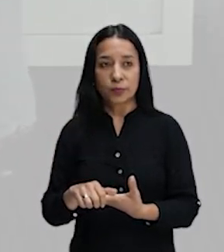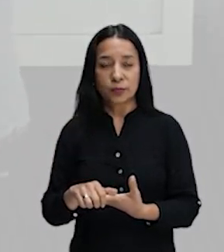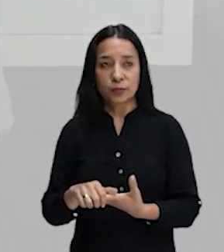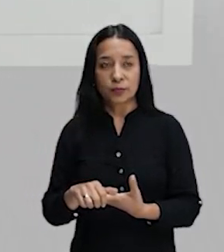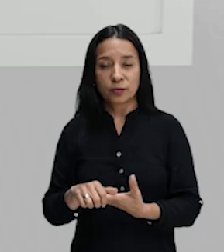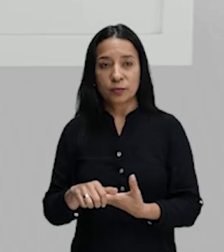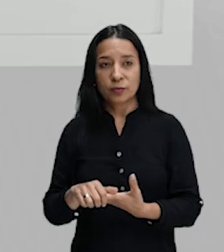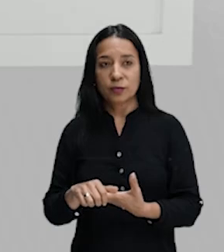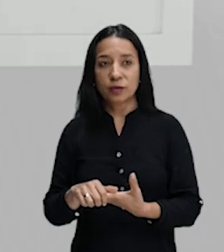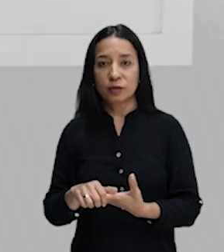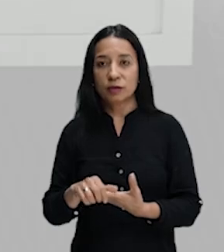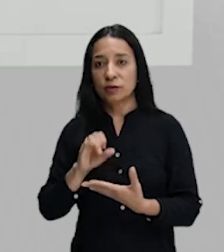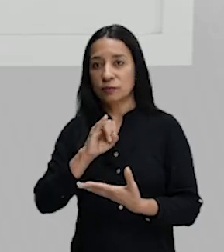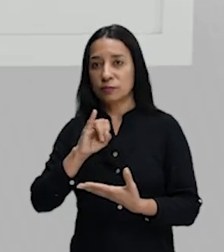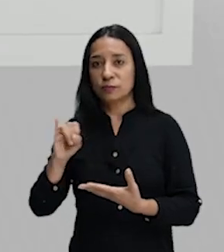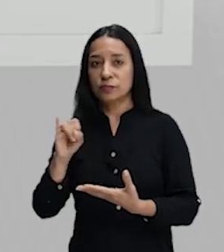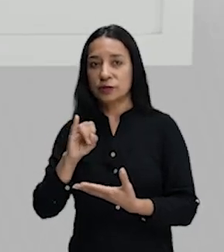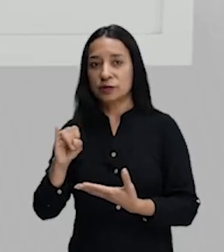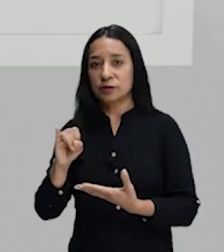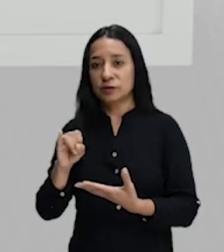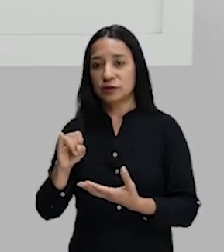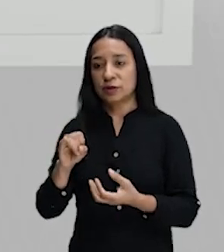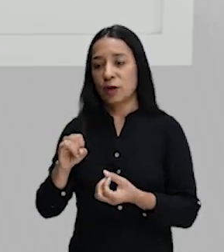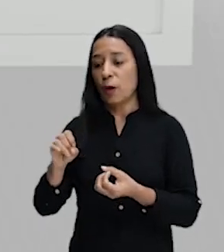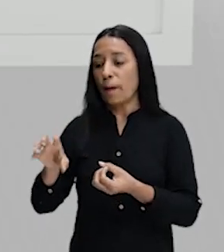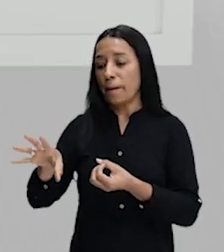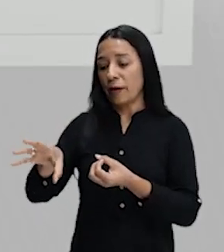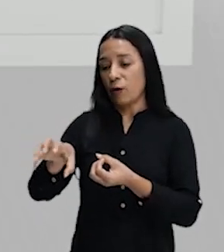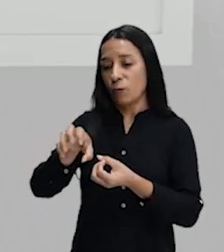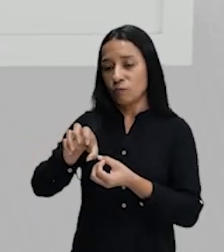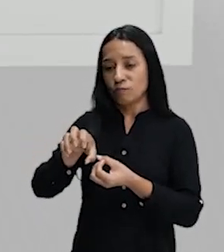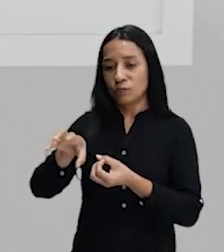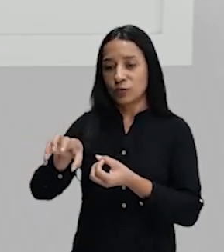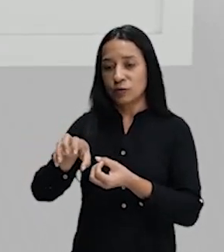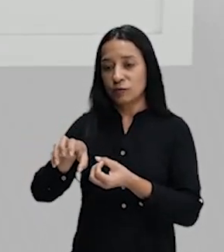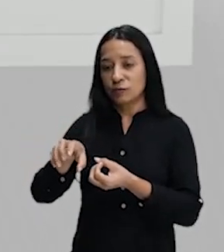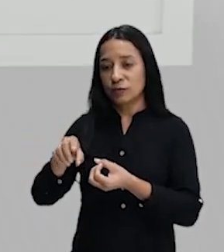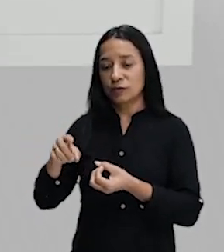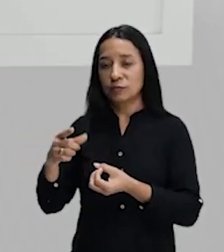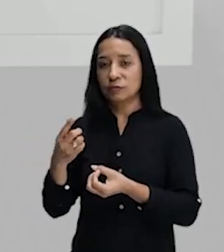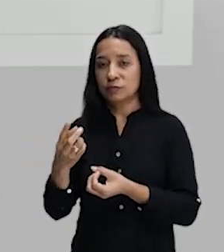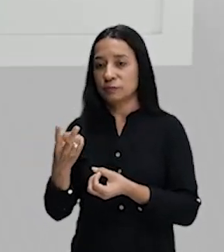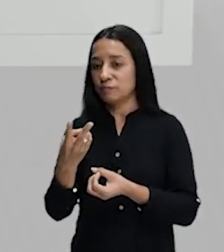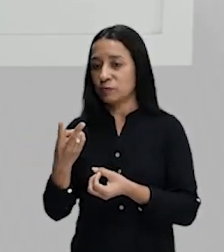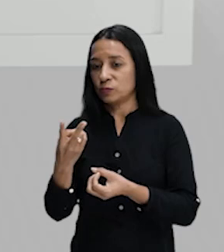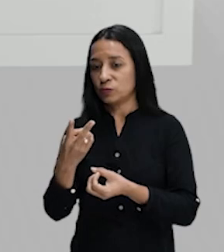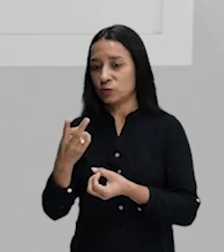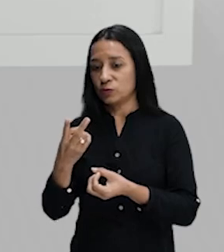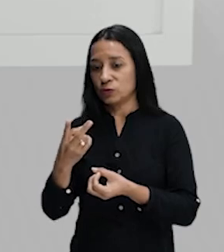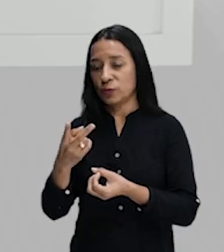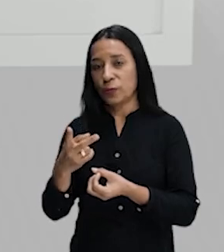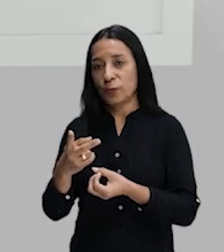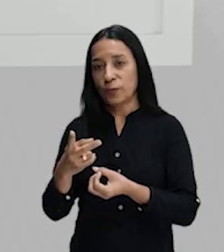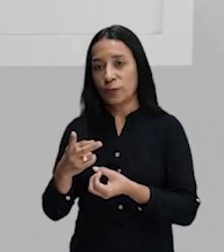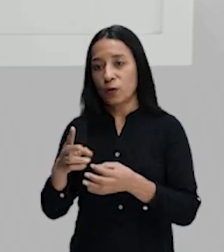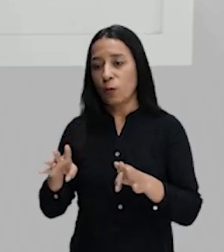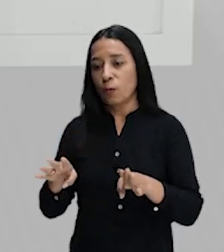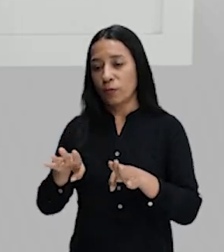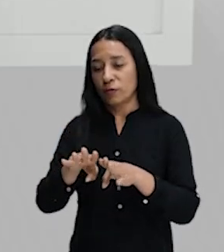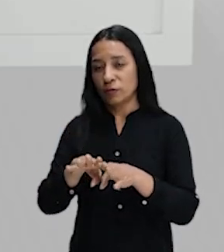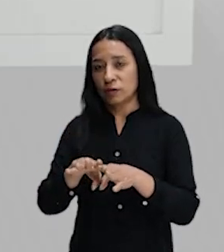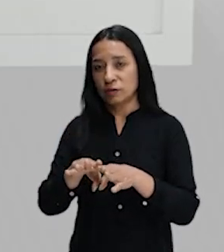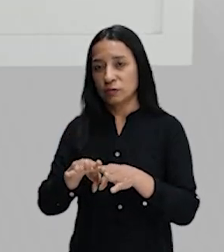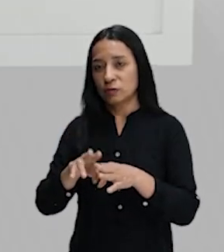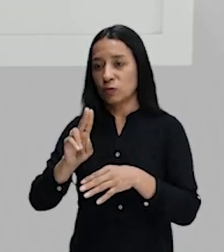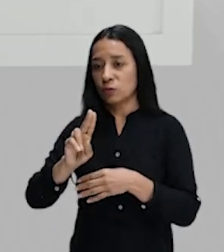Bom, então se você pegar o ímã, né, que tem esse dipolo magnético, que nós chamamos de norte e sul, é muito